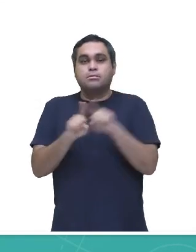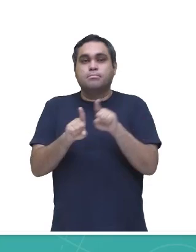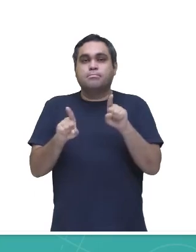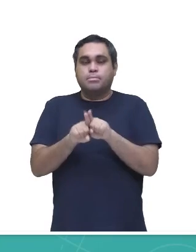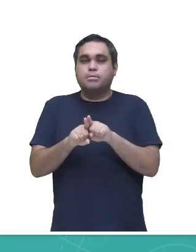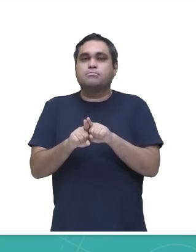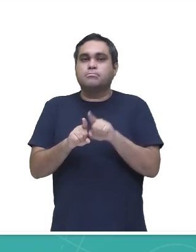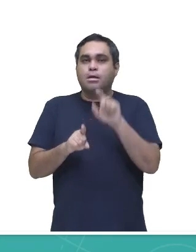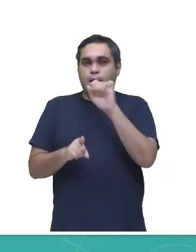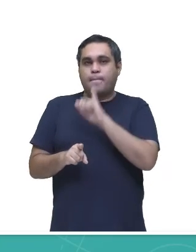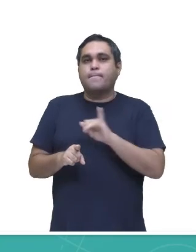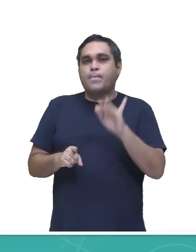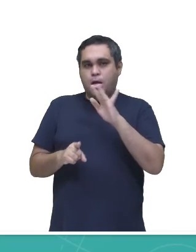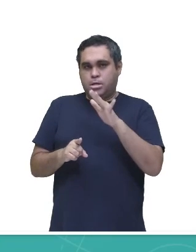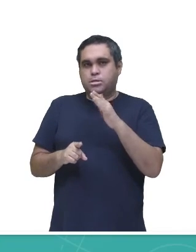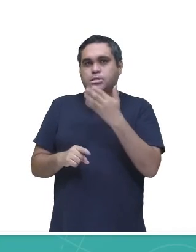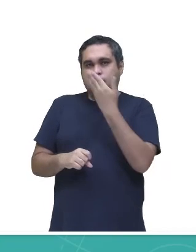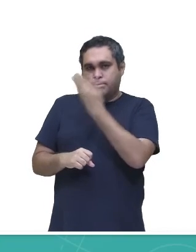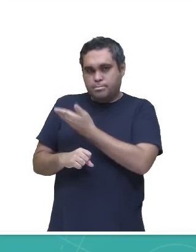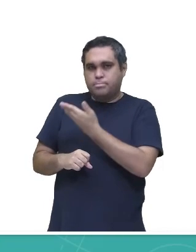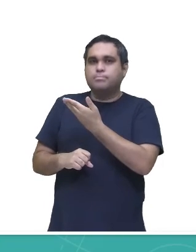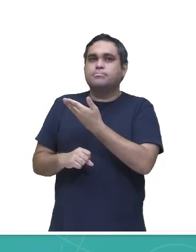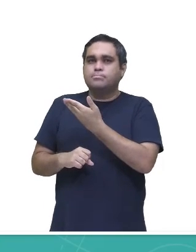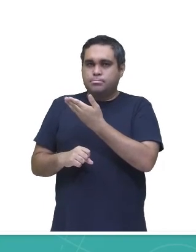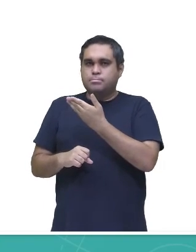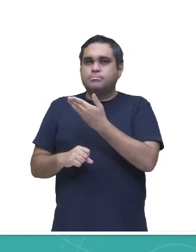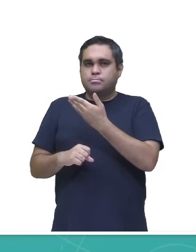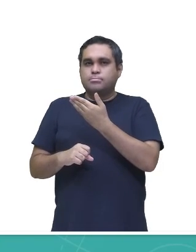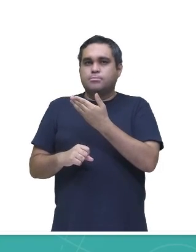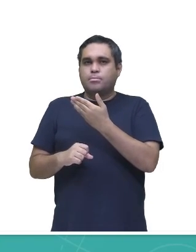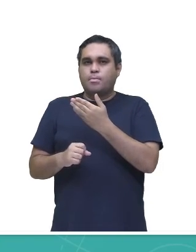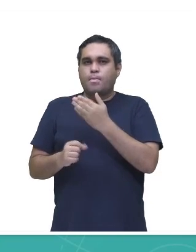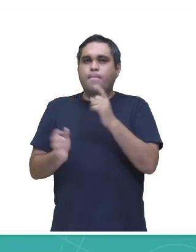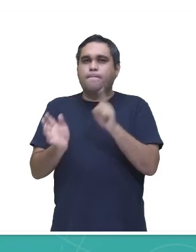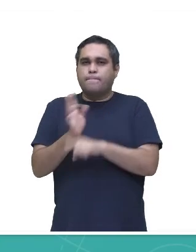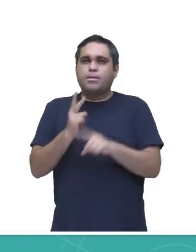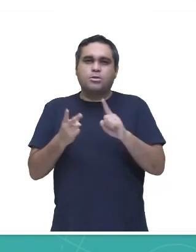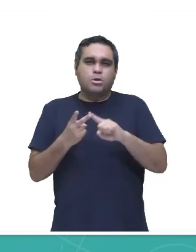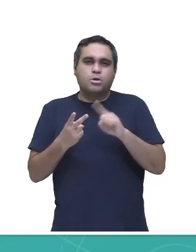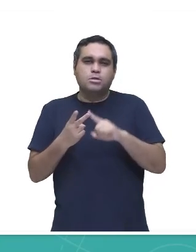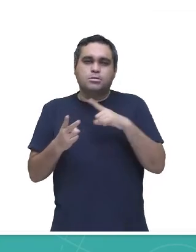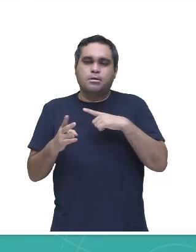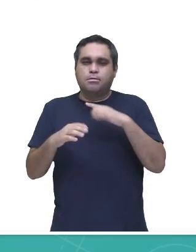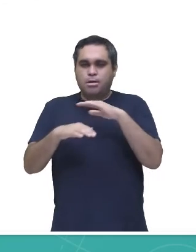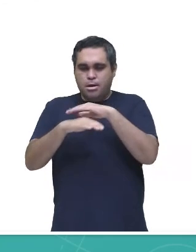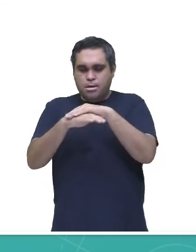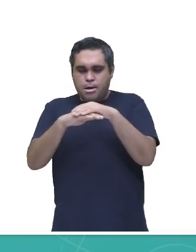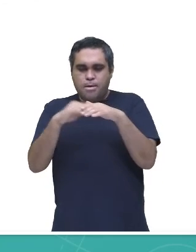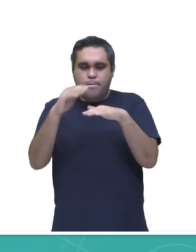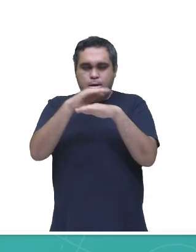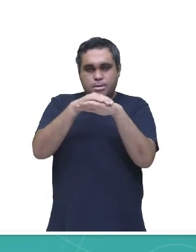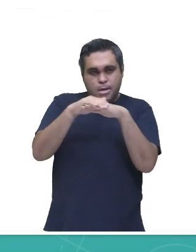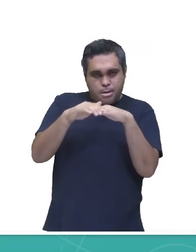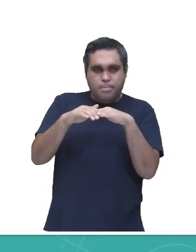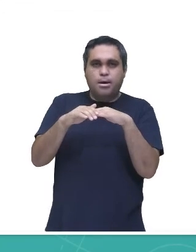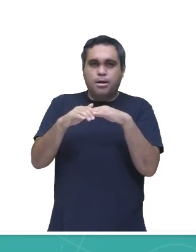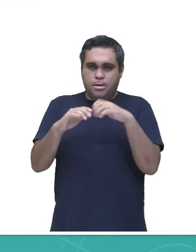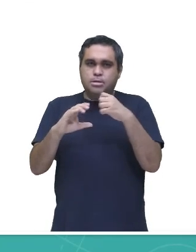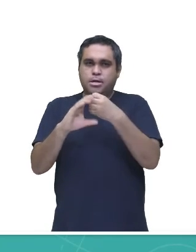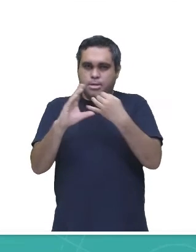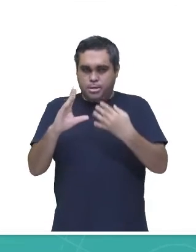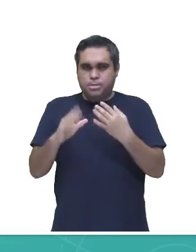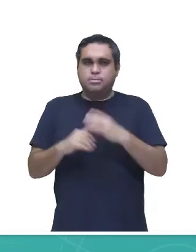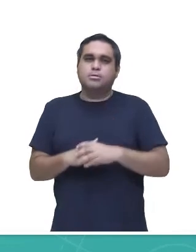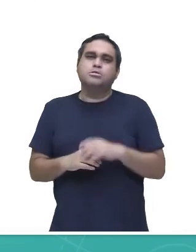será apresentada, que foi também apresentada nas cartelas durante a nossa aula, contendo as camadas da pele e sua característica. Esse comentário é só